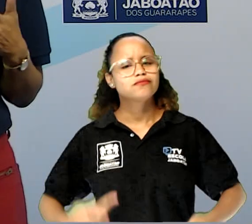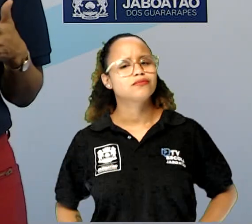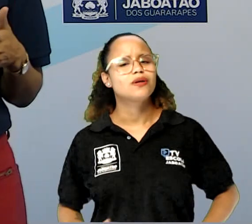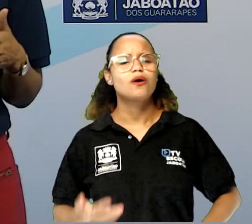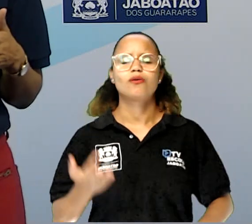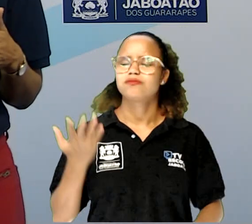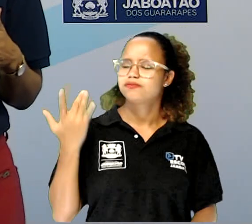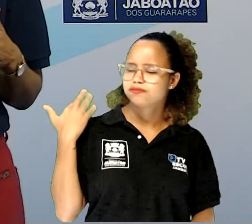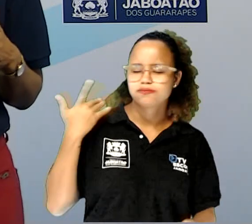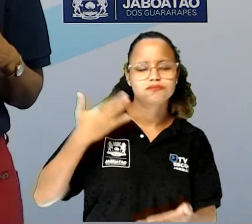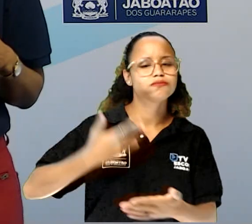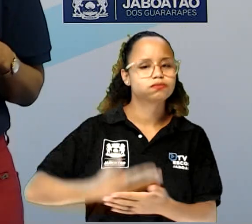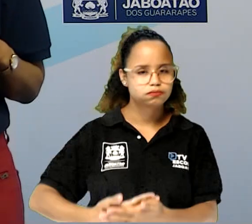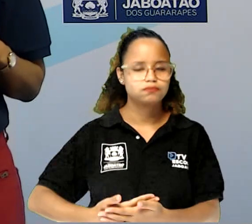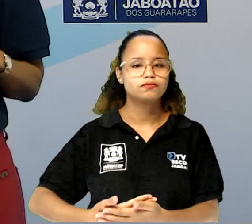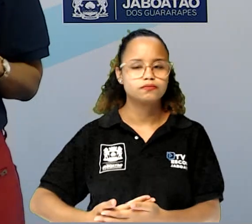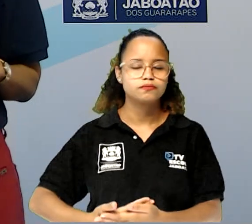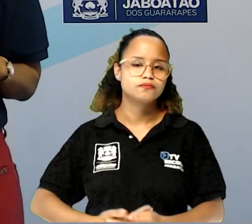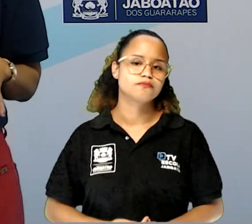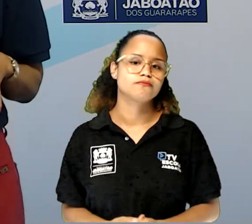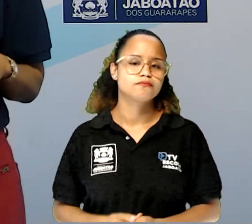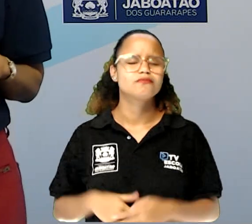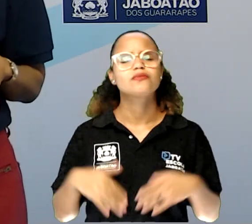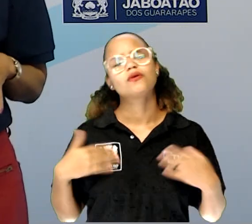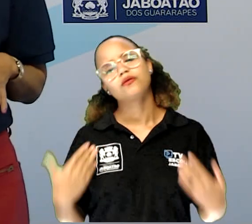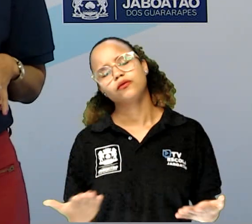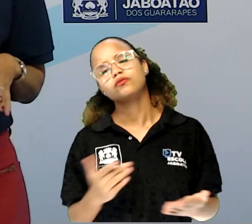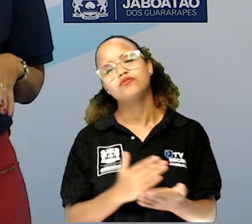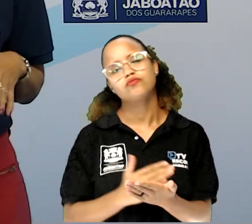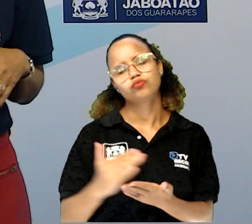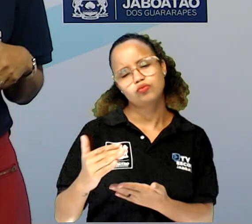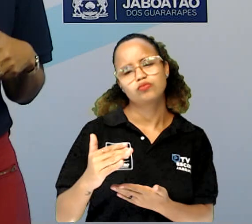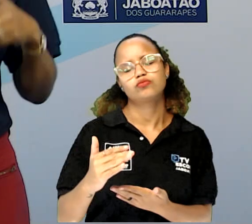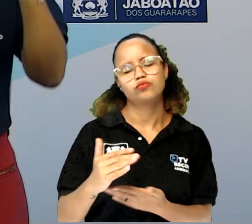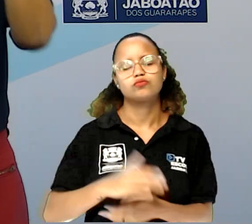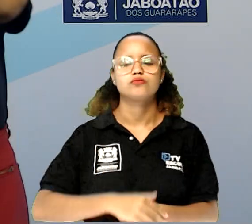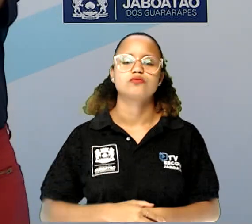primeiras civilizações. Então, inicialmente,